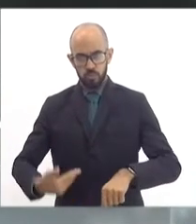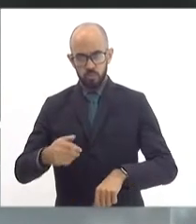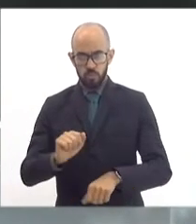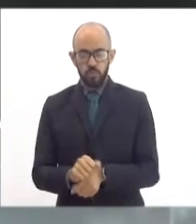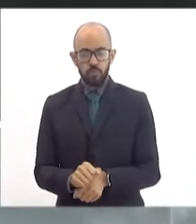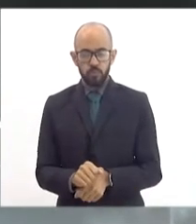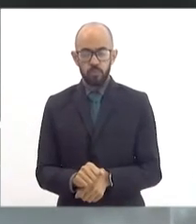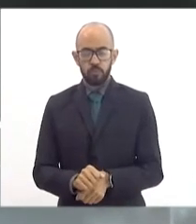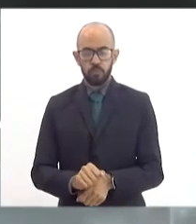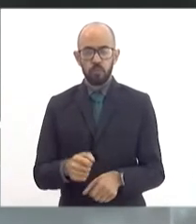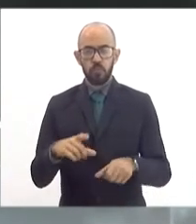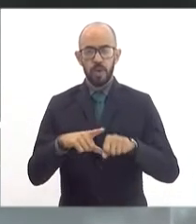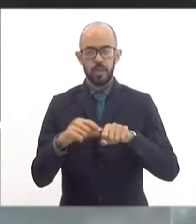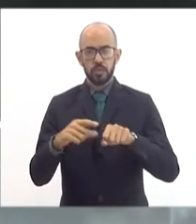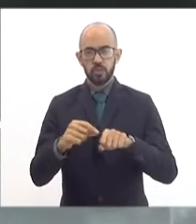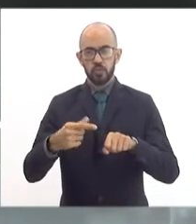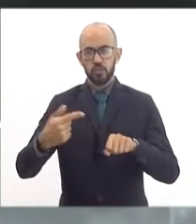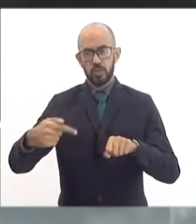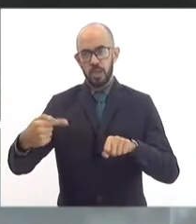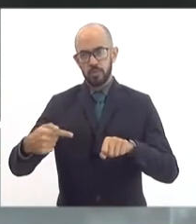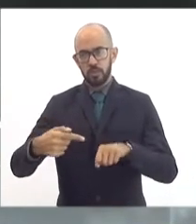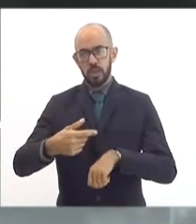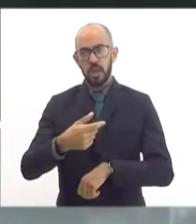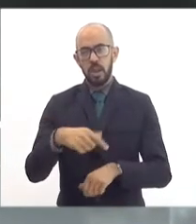Lei 6338, de